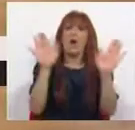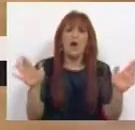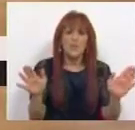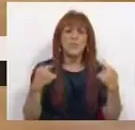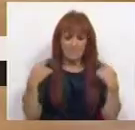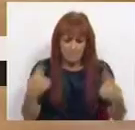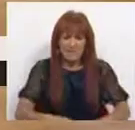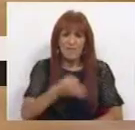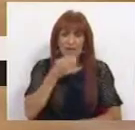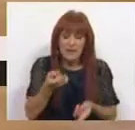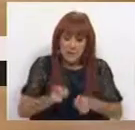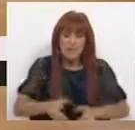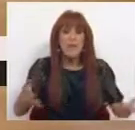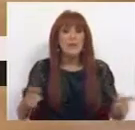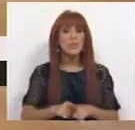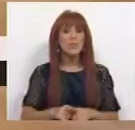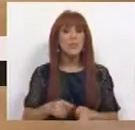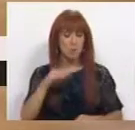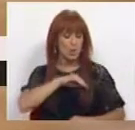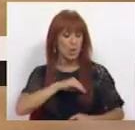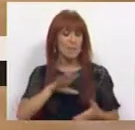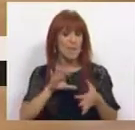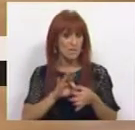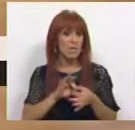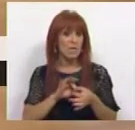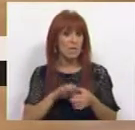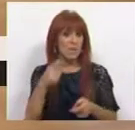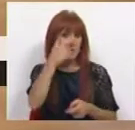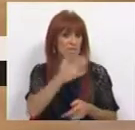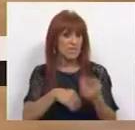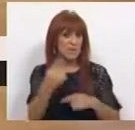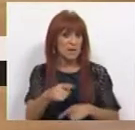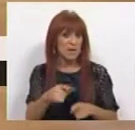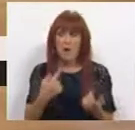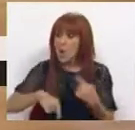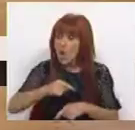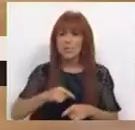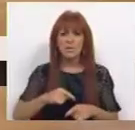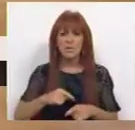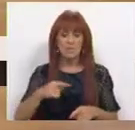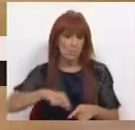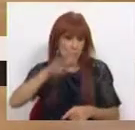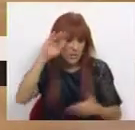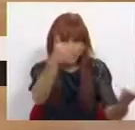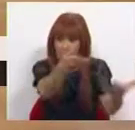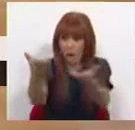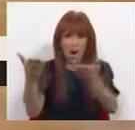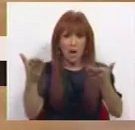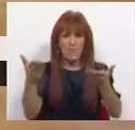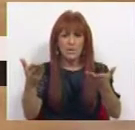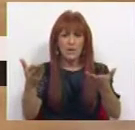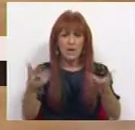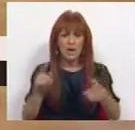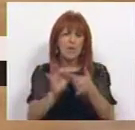evidentemente que temos que falar também dos rendimentos das pessoas com deficiência, que nós sabemos, como nós sabemos,